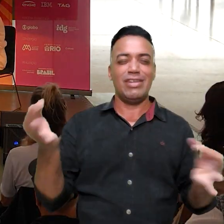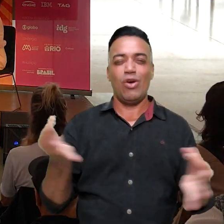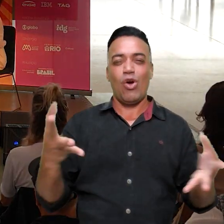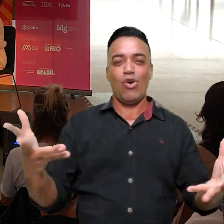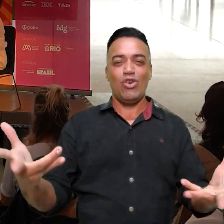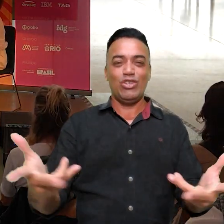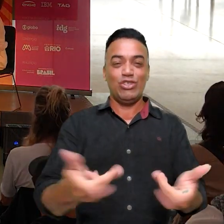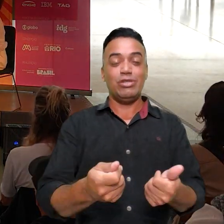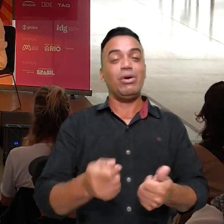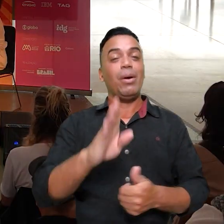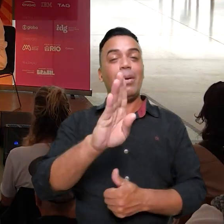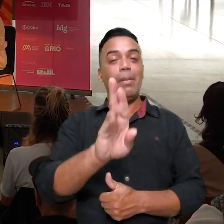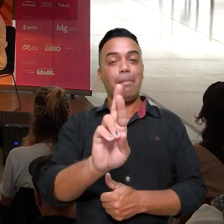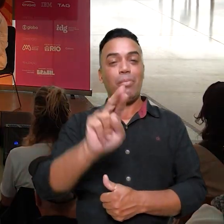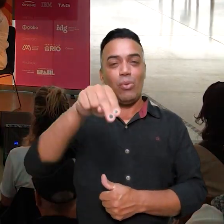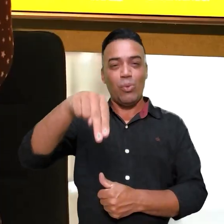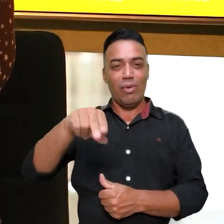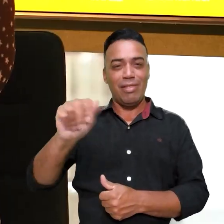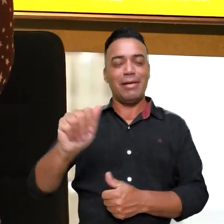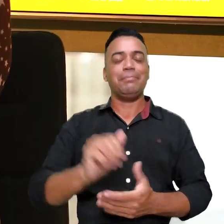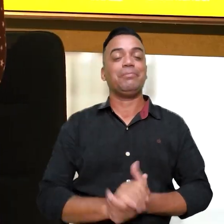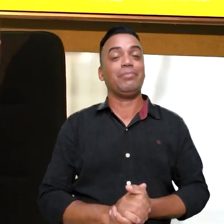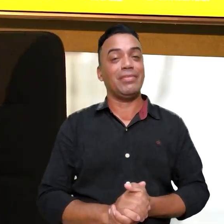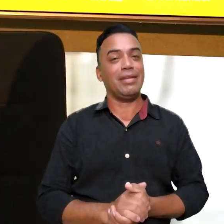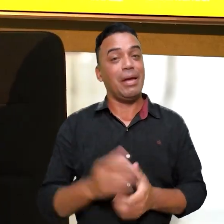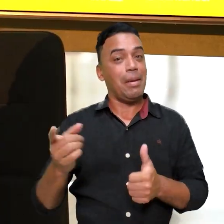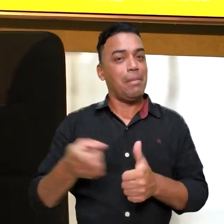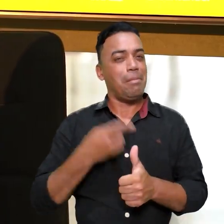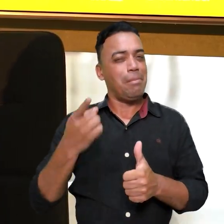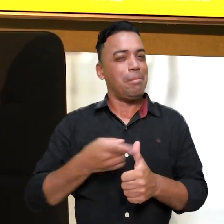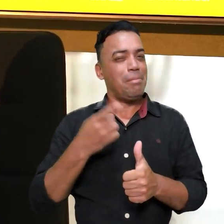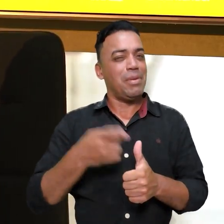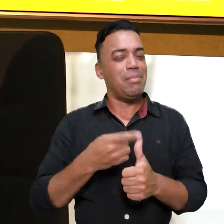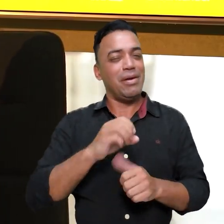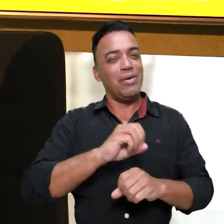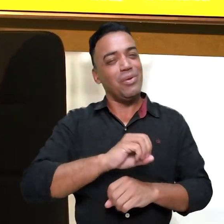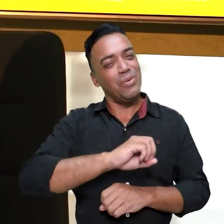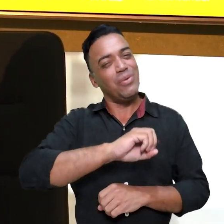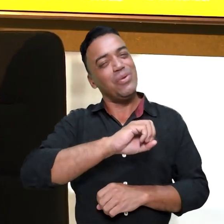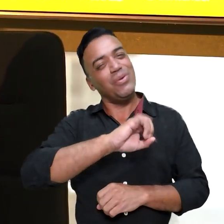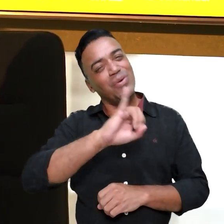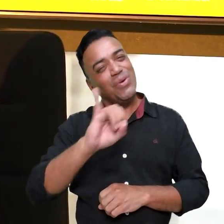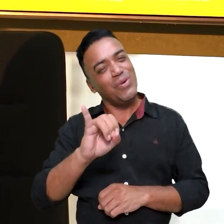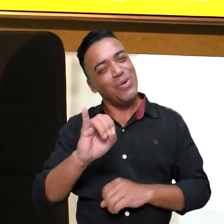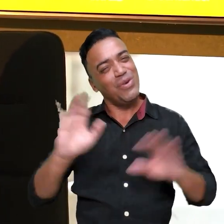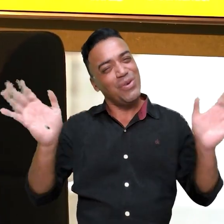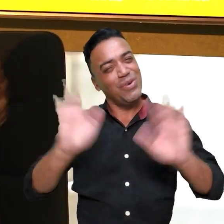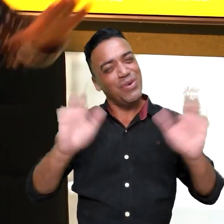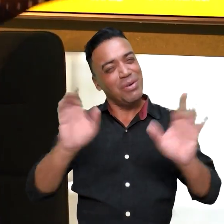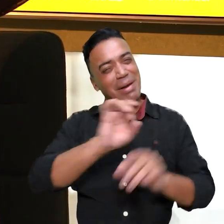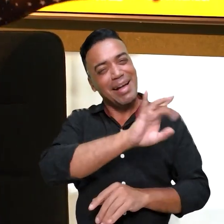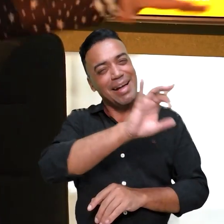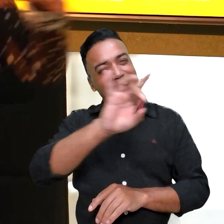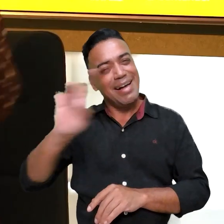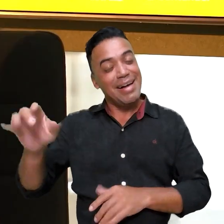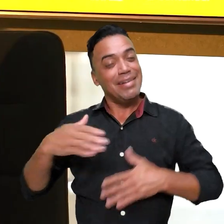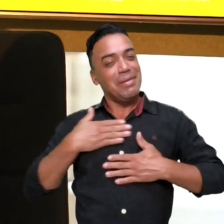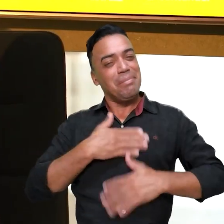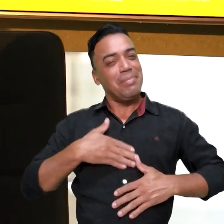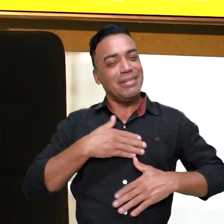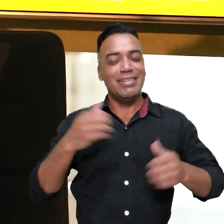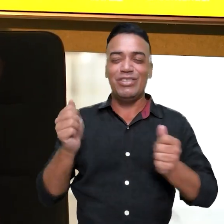tom branco. Ele traja camisa polo de mangas compridas de tom roxo e calça preta. Usa óculos retangulares de aro